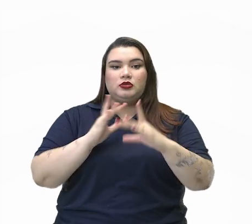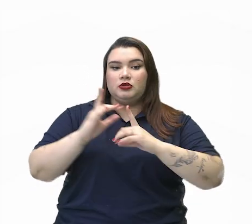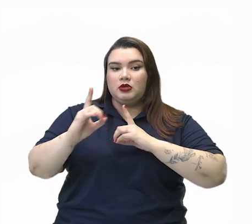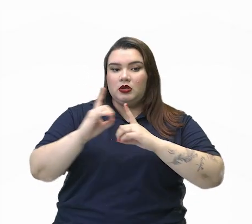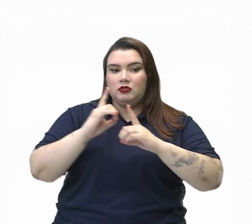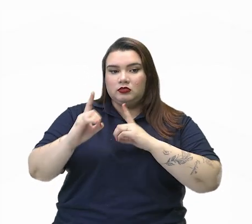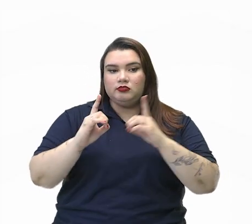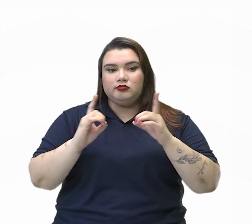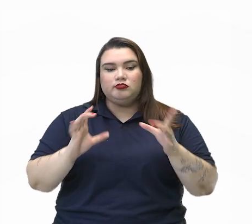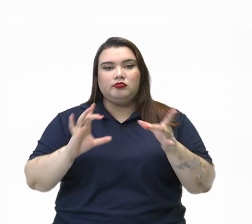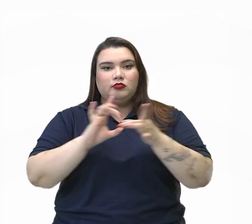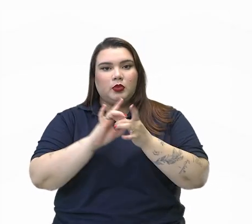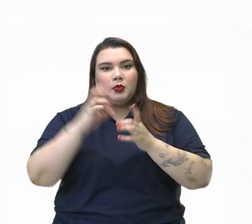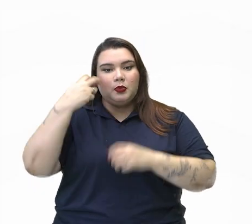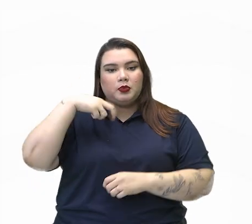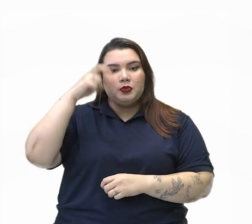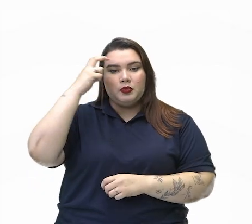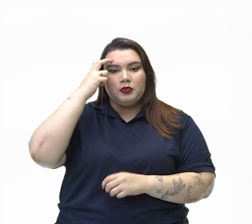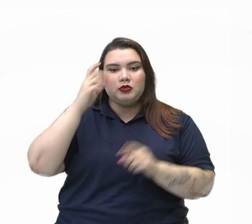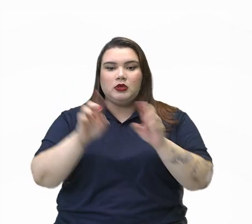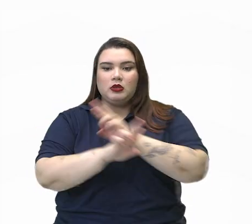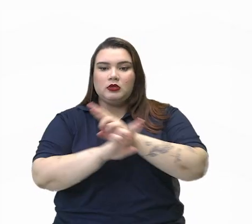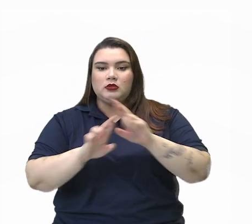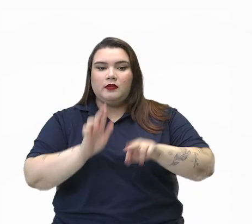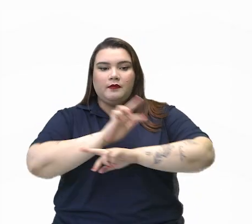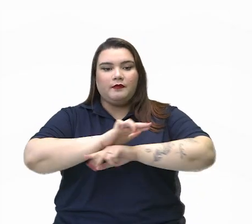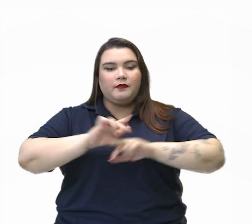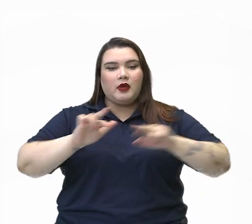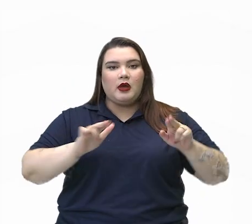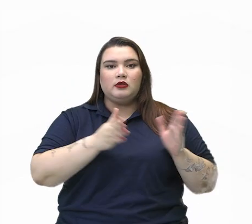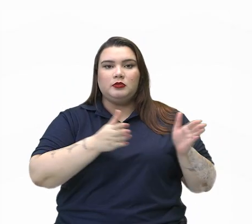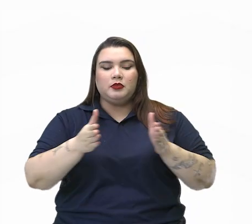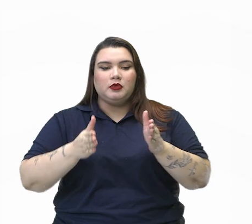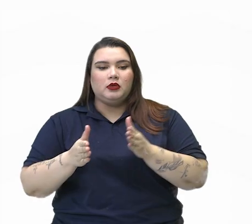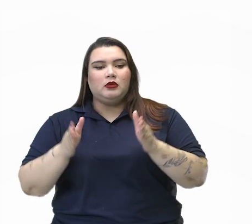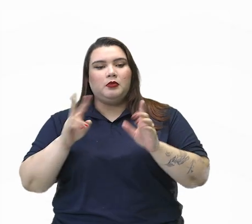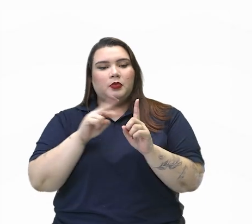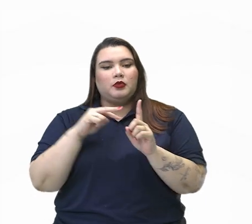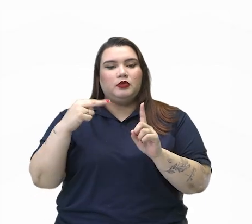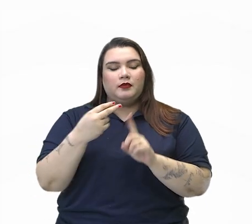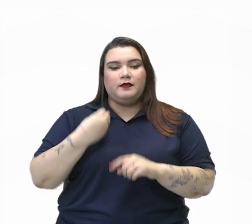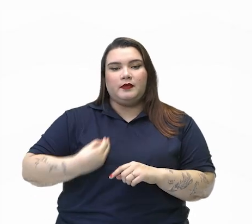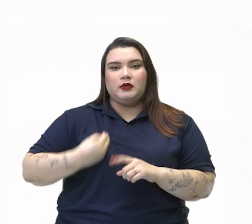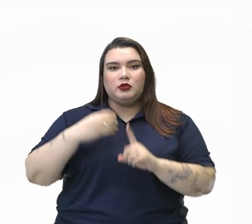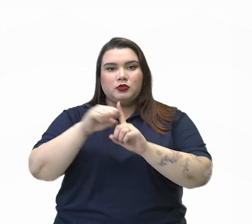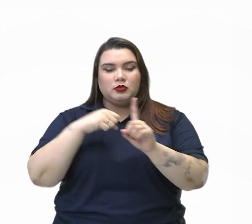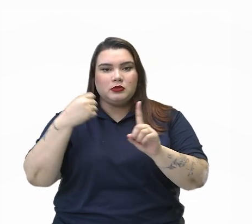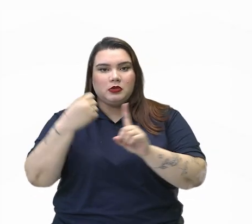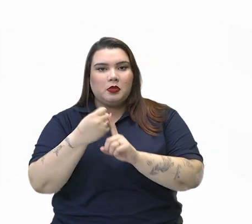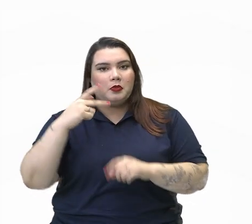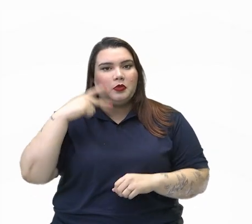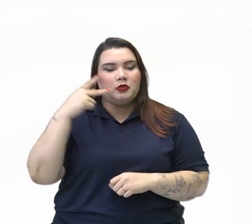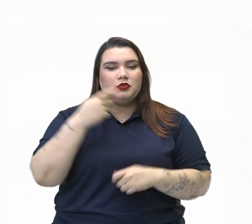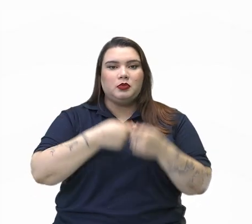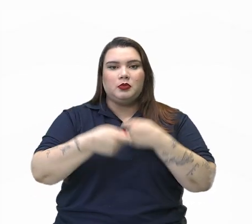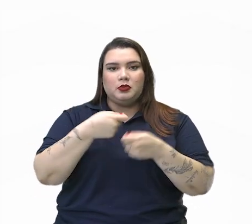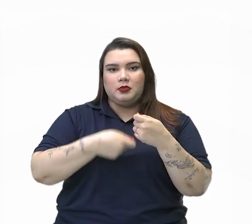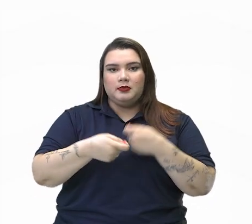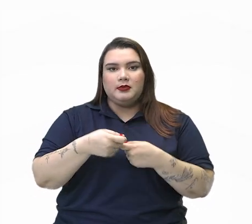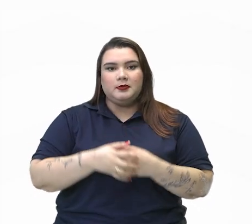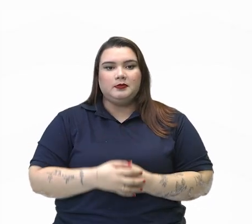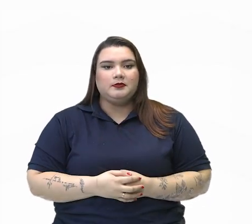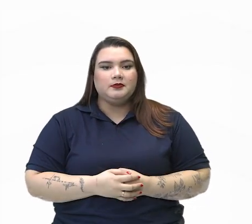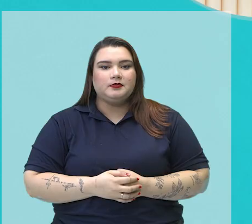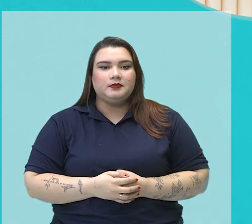de diálogos interculturais relacionados às diferentes dimensões da vida social, política e